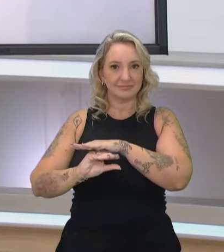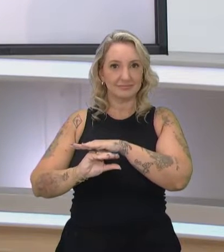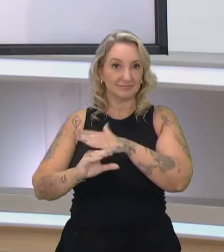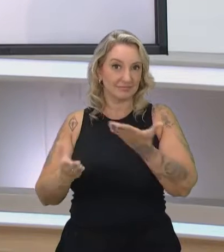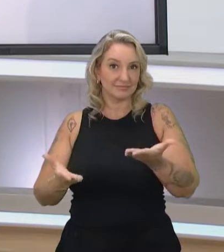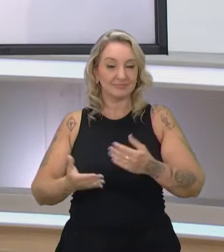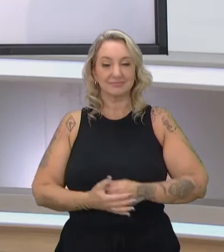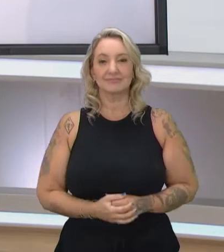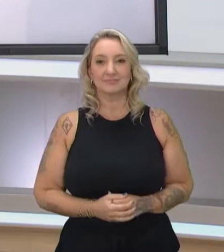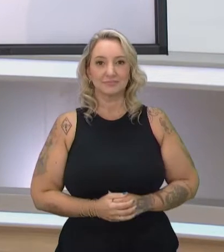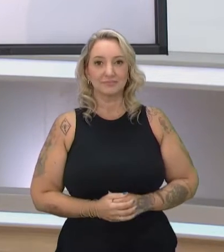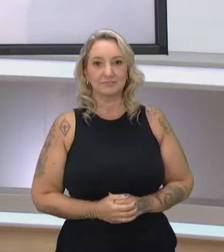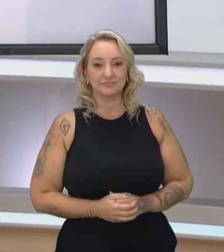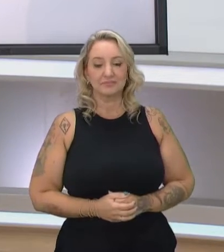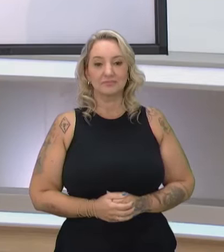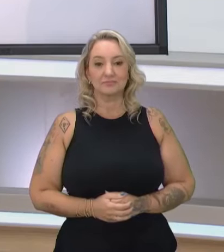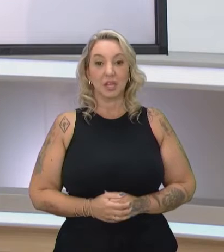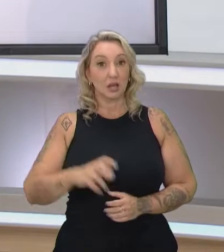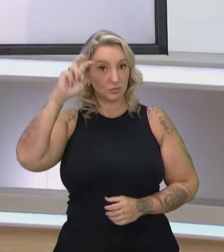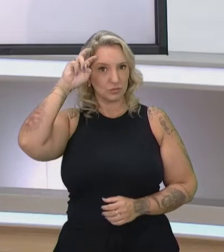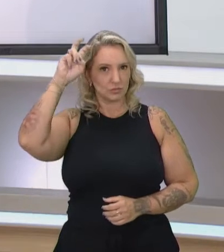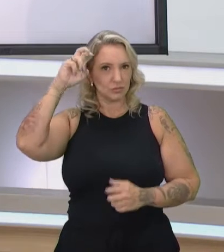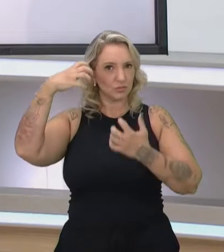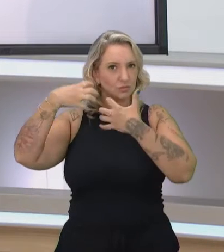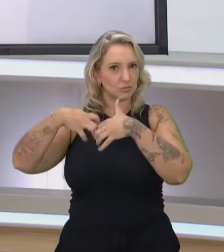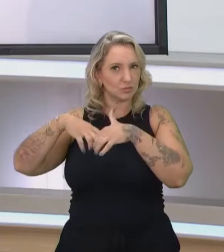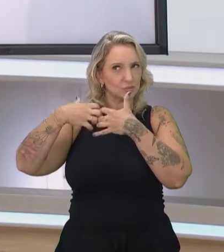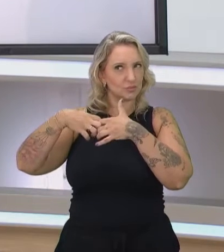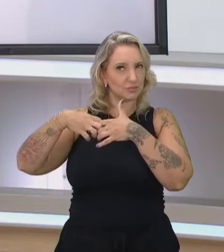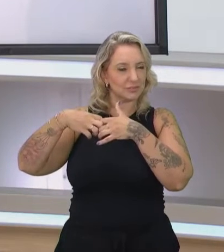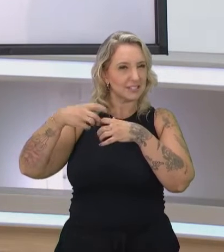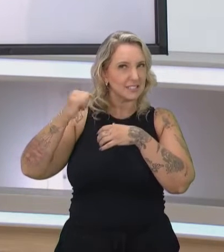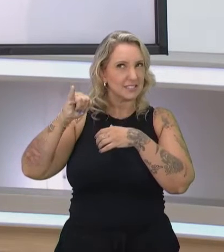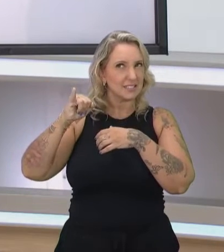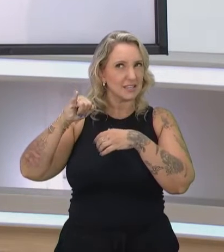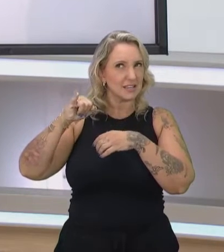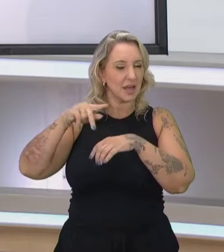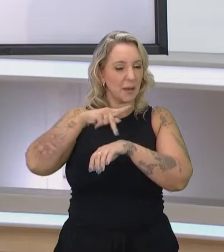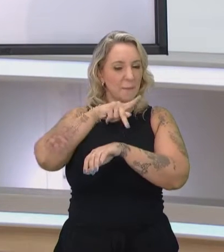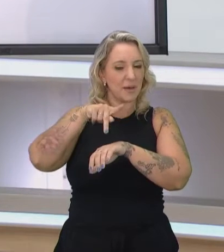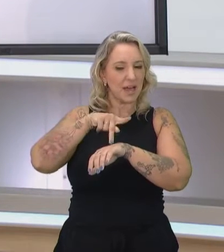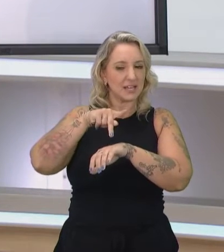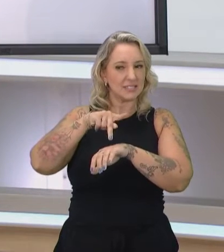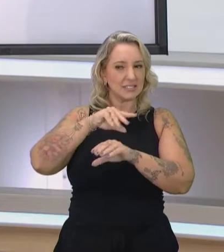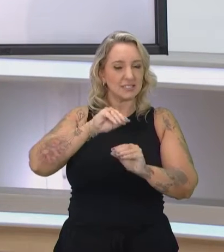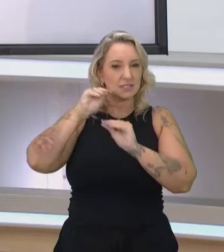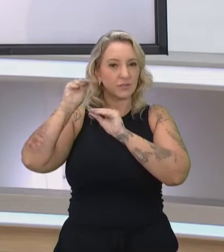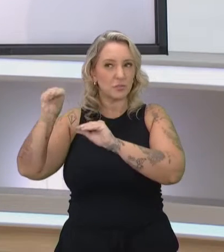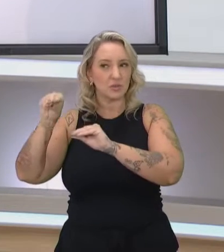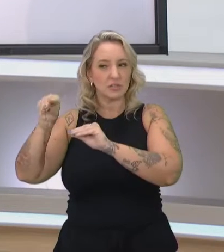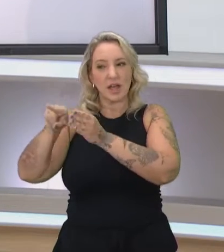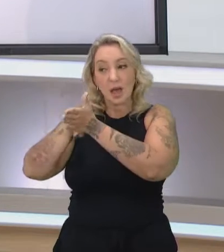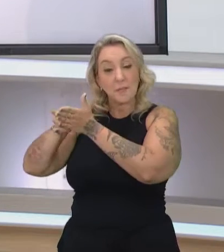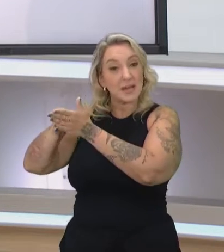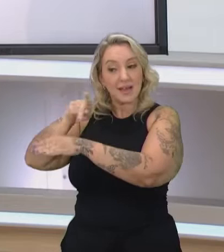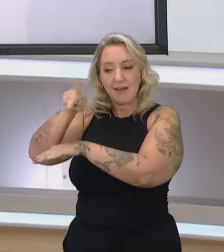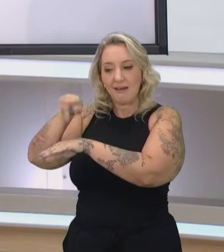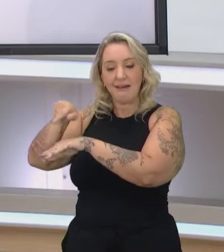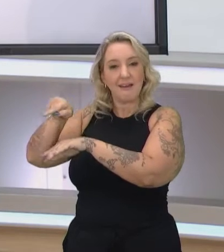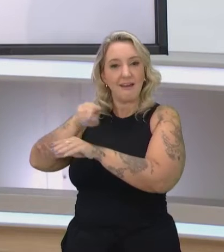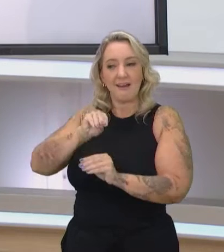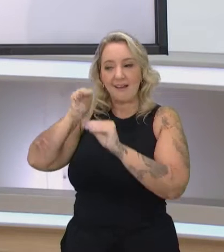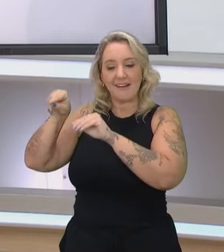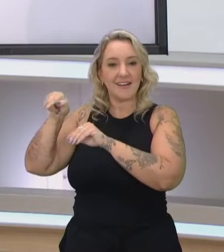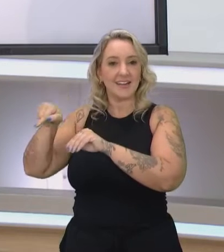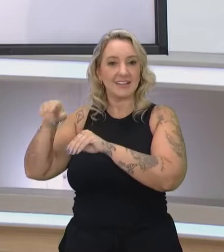ganha. E o intelectual, né? Ah, se eu vou fazer um intercâmbio, então eu vou estudar sobre o país, para onde eu vou,